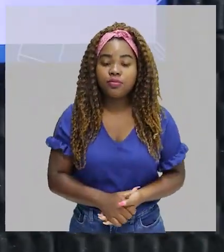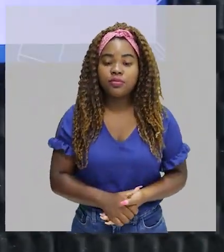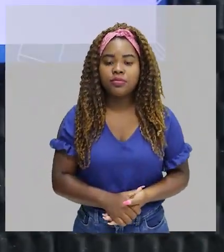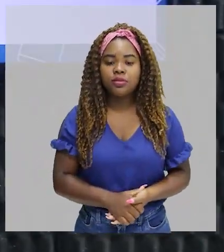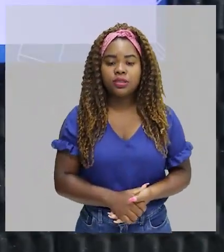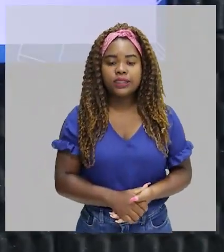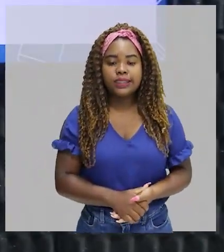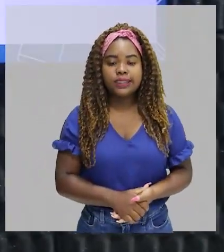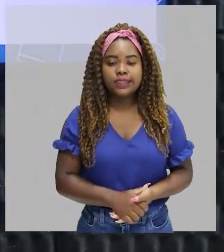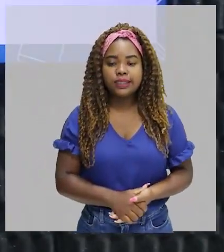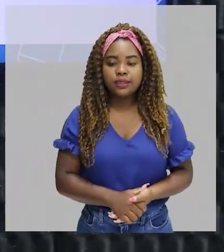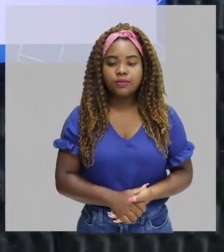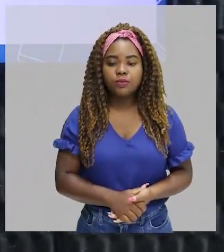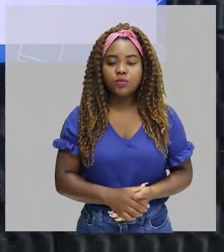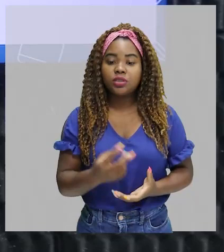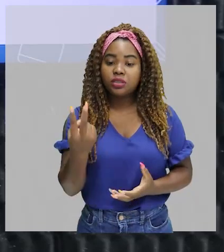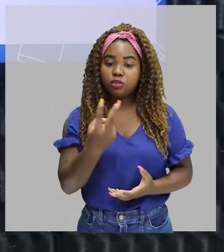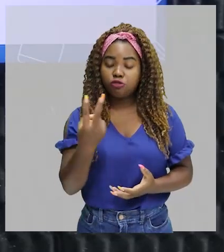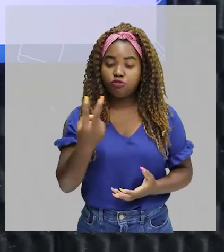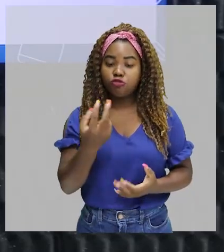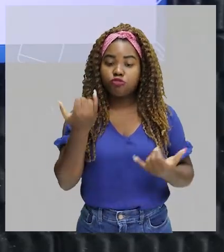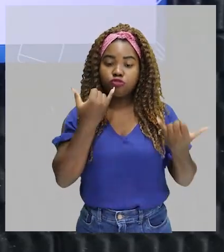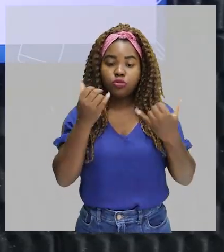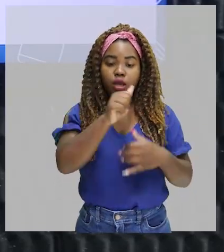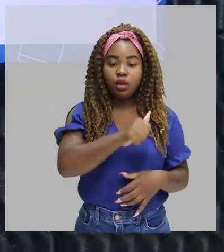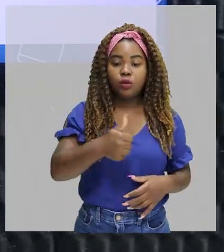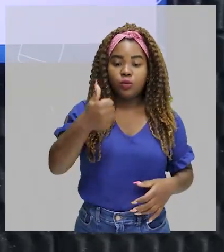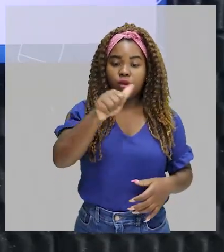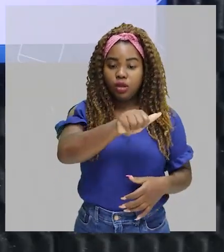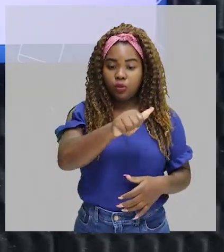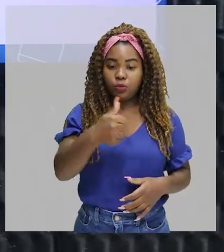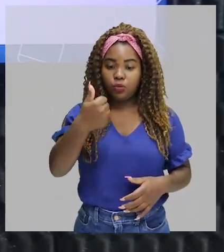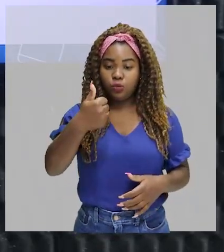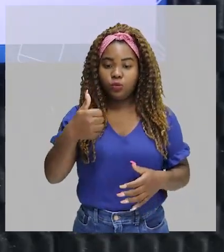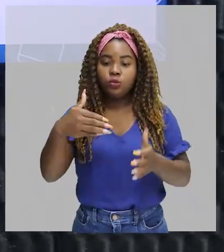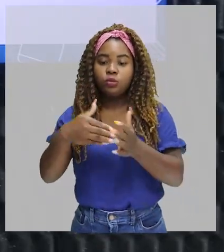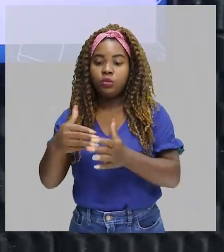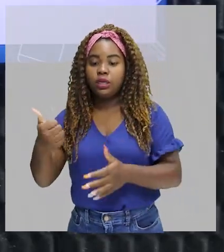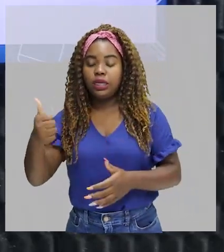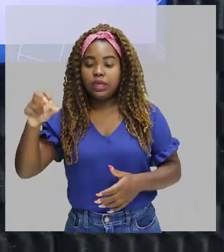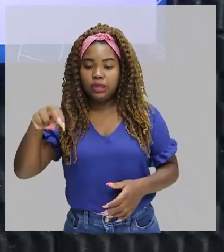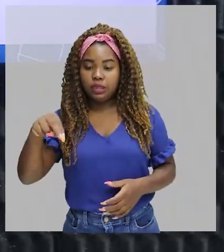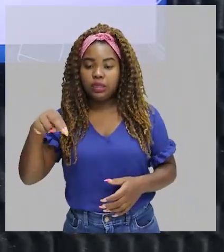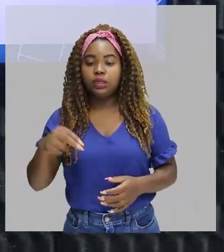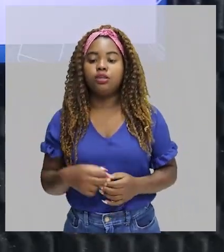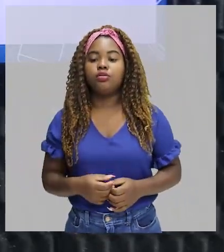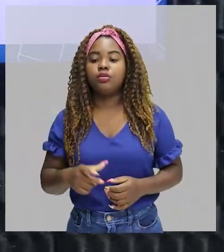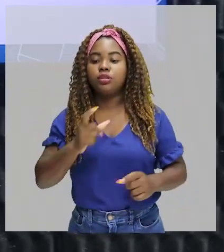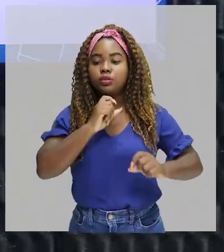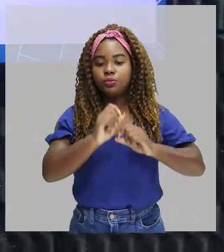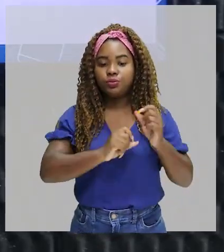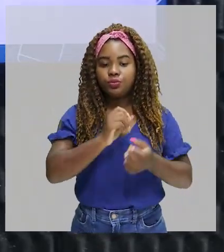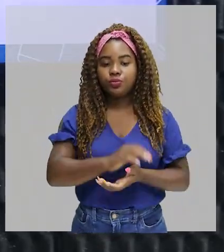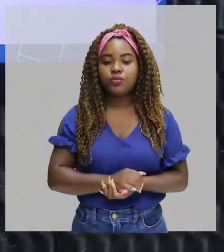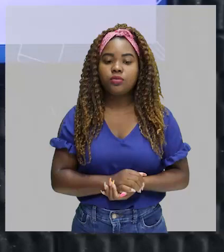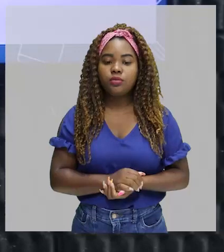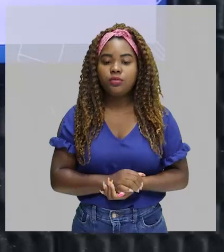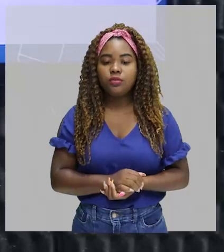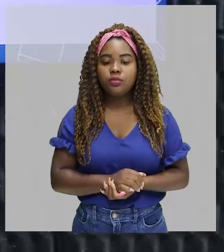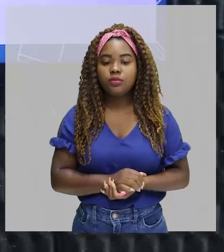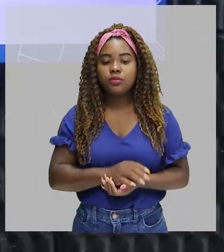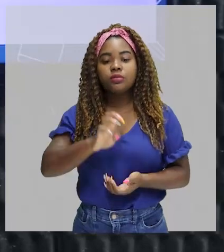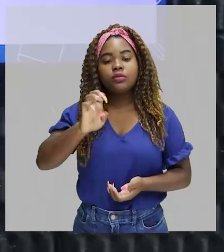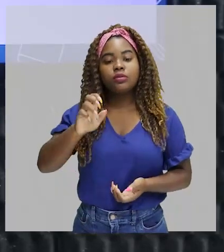eu sei justamente essas duas informações, o A1 e o AN, eles vão corresponder ao que nós denominamos